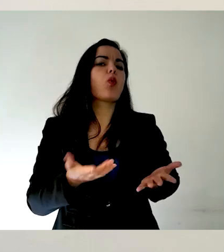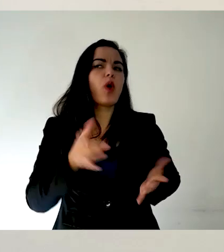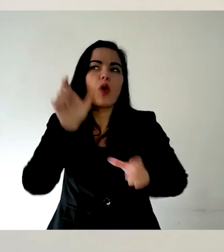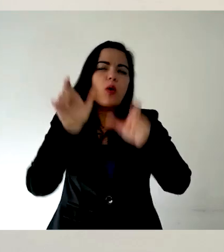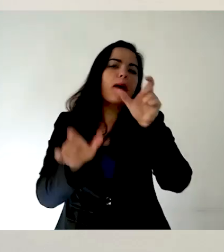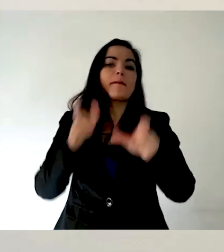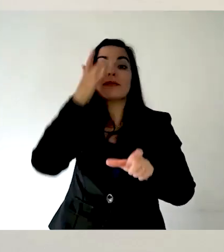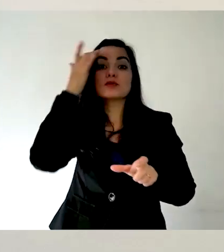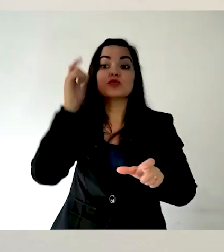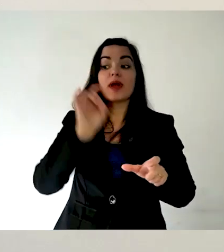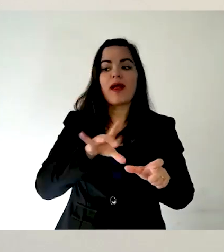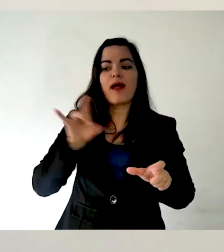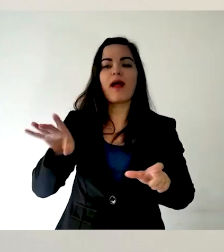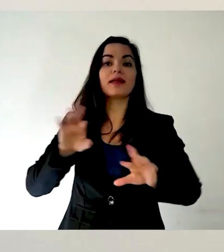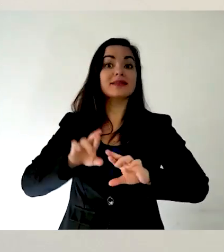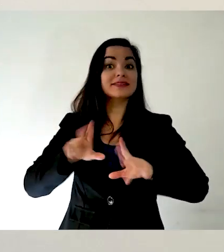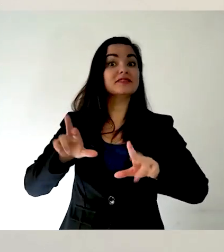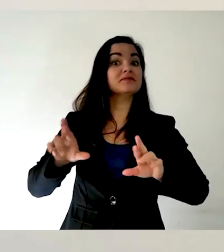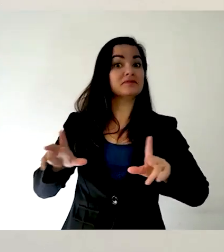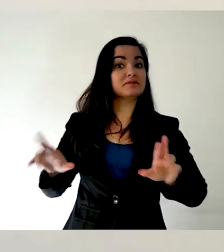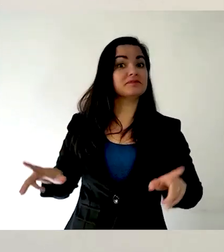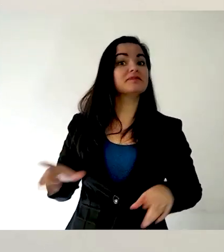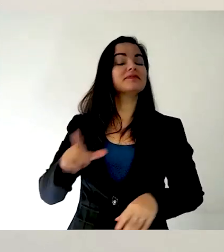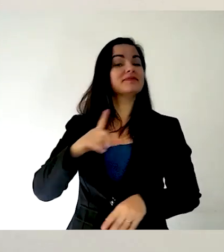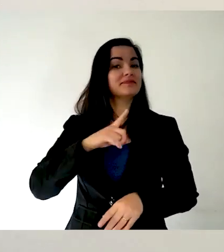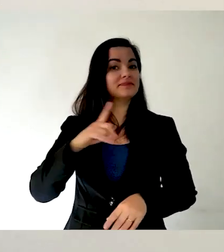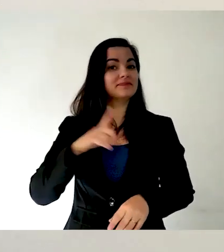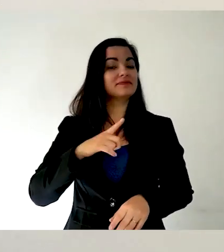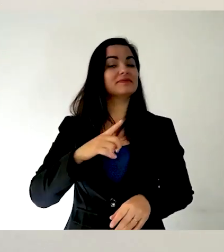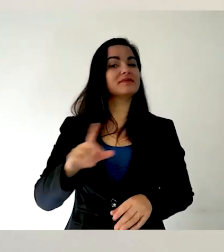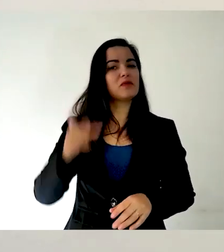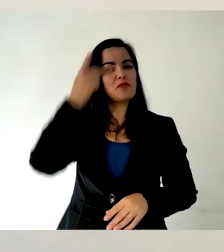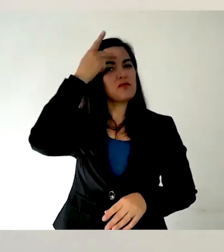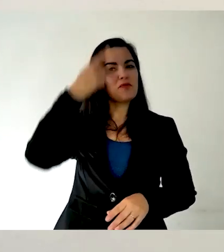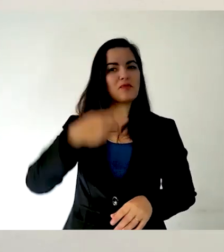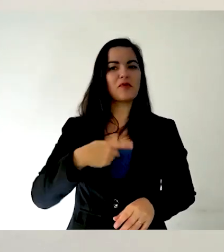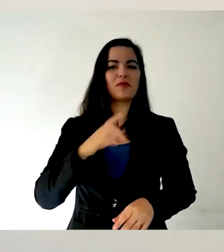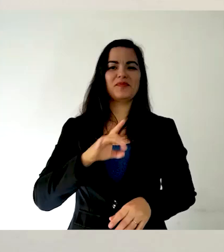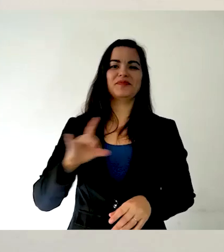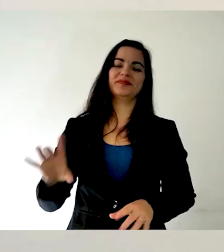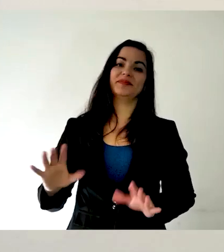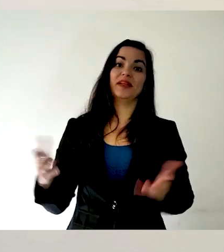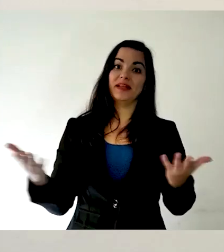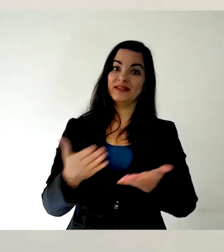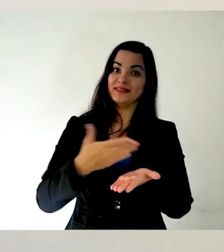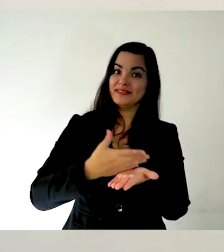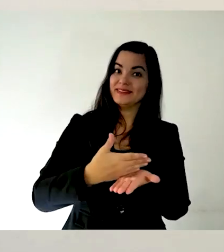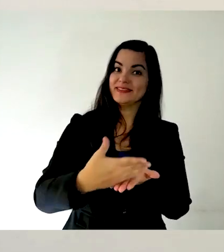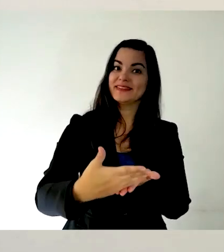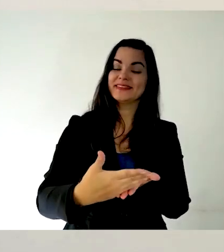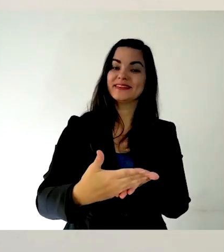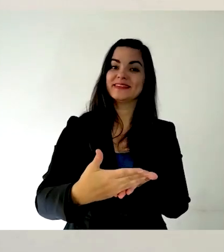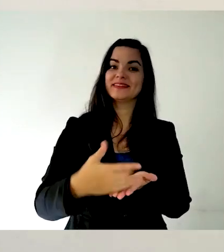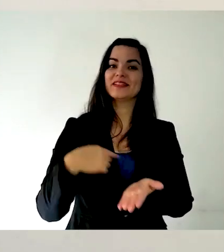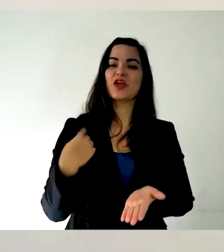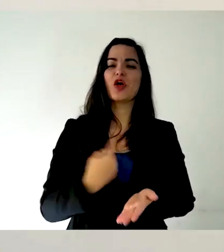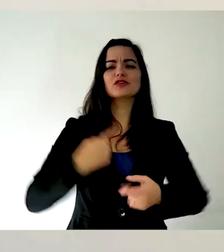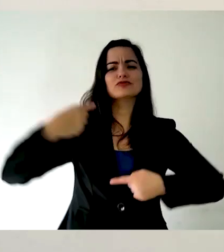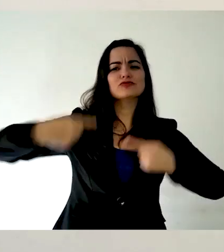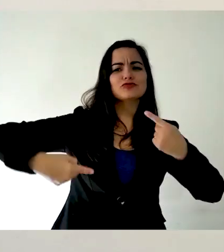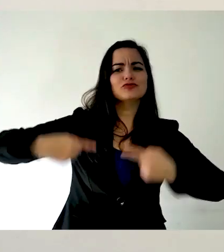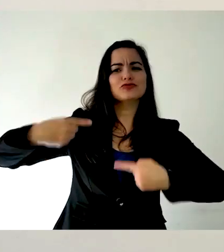pessoa, porque cada um tem a sua. Então agora vamos começar as